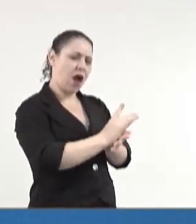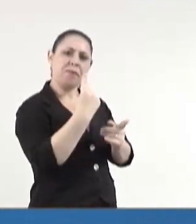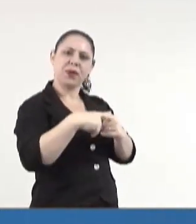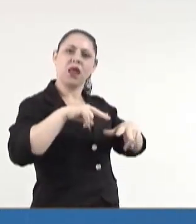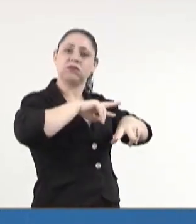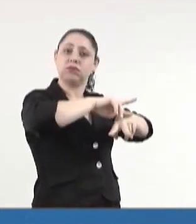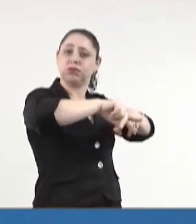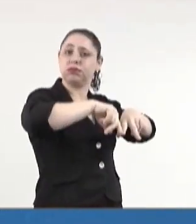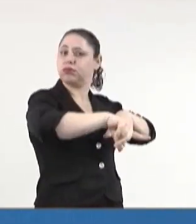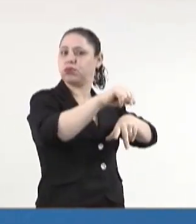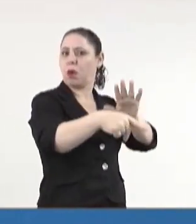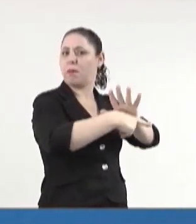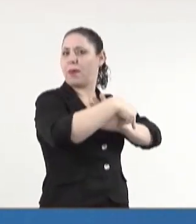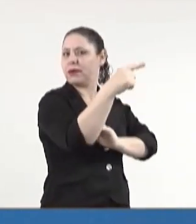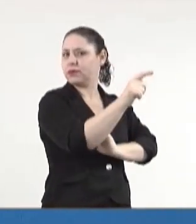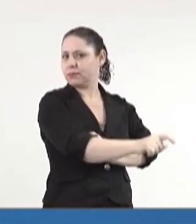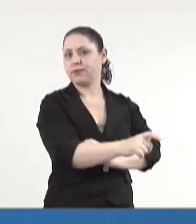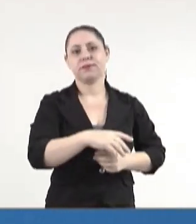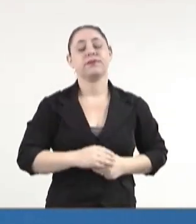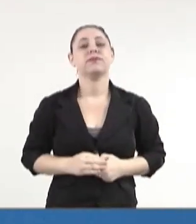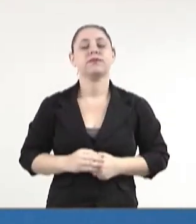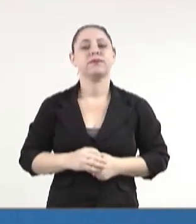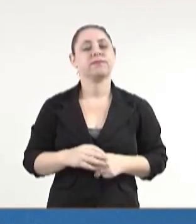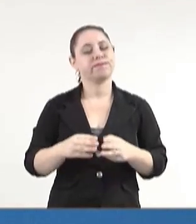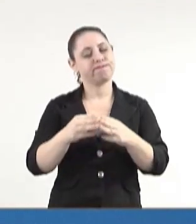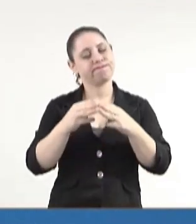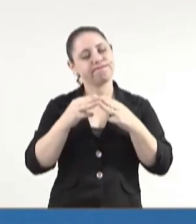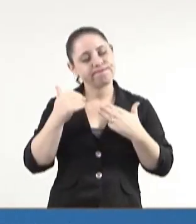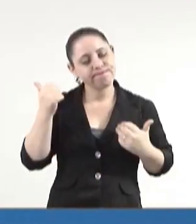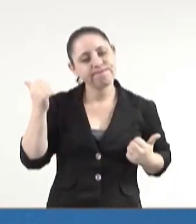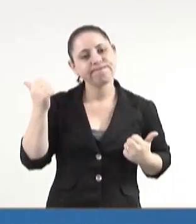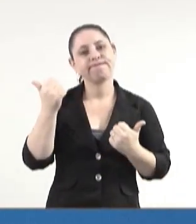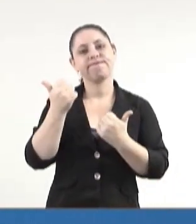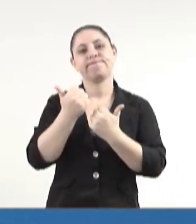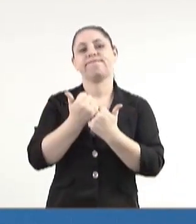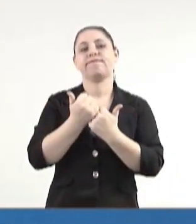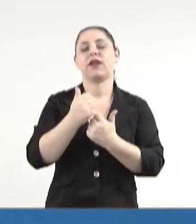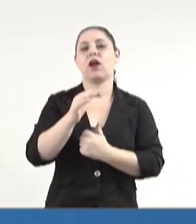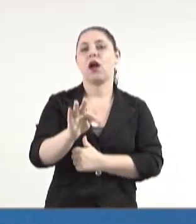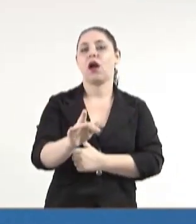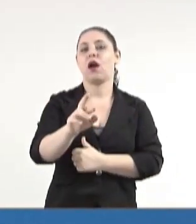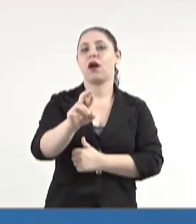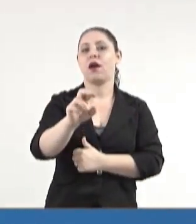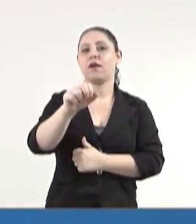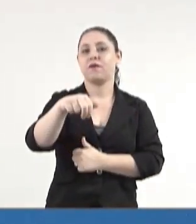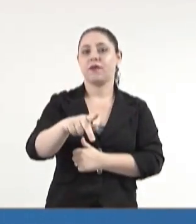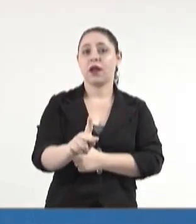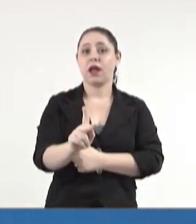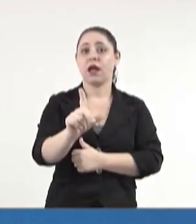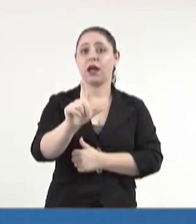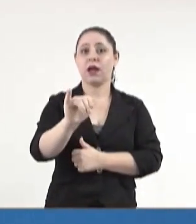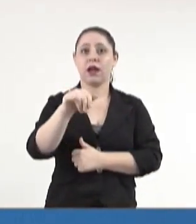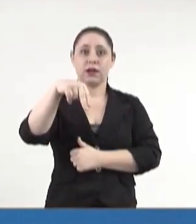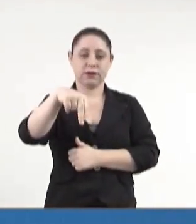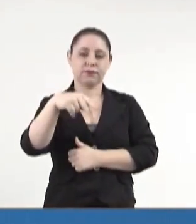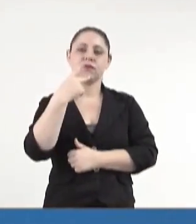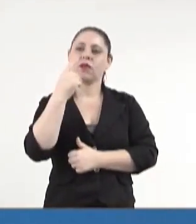Franklin é um dos vereadores eleitos assumidamente LGBT e vem sofrendo da